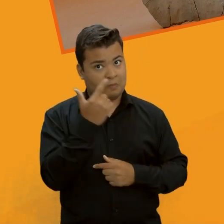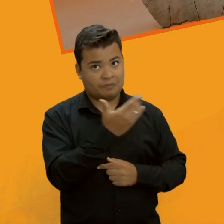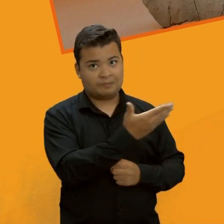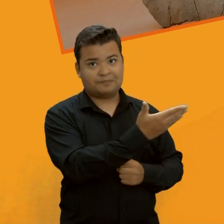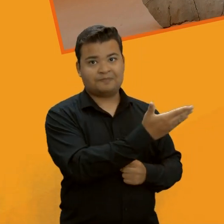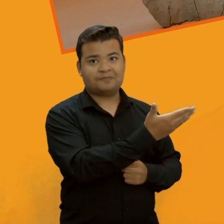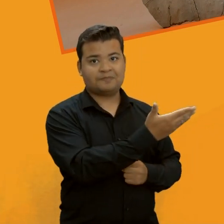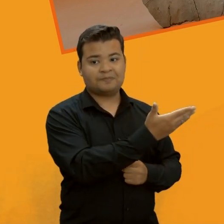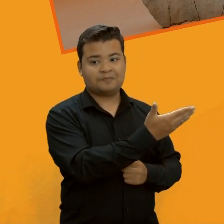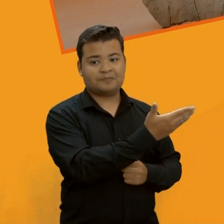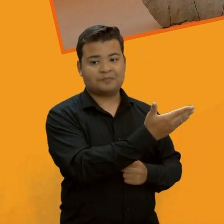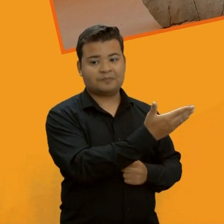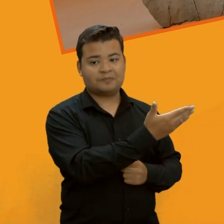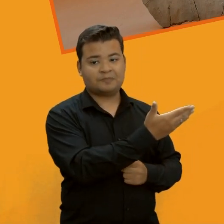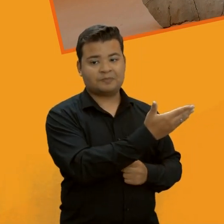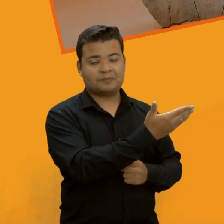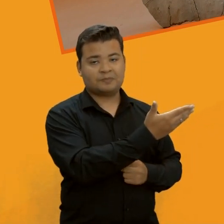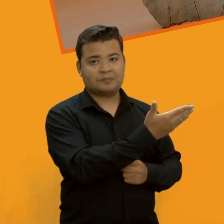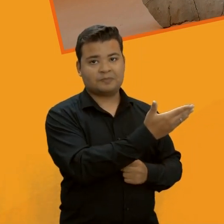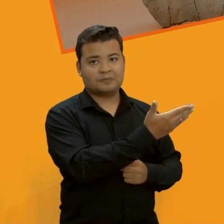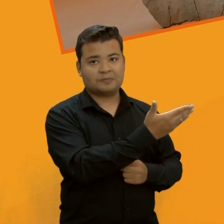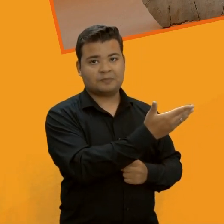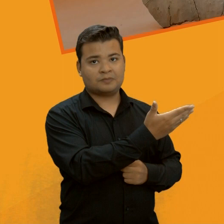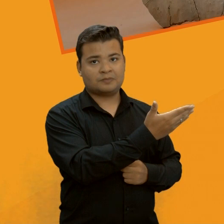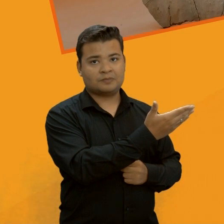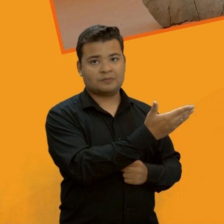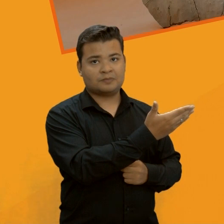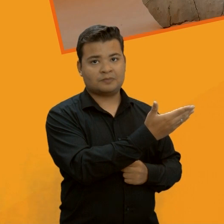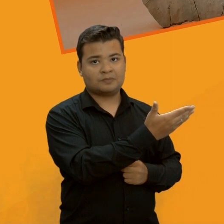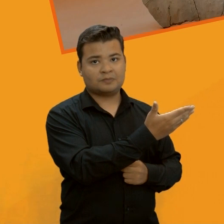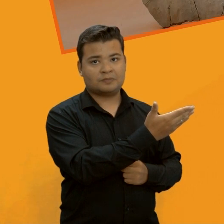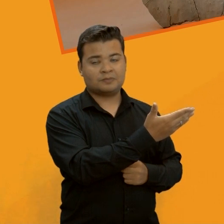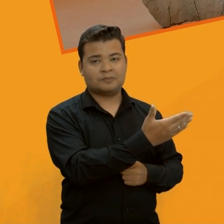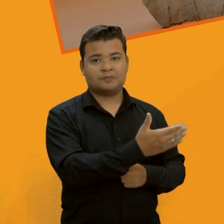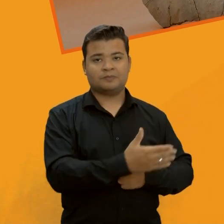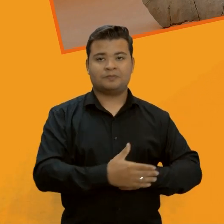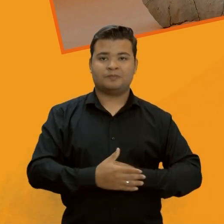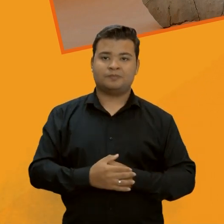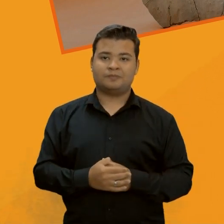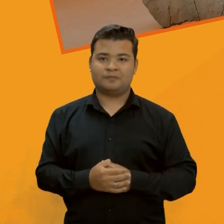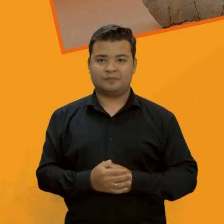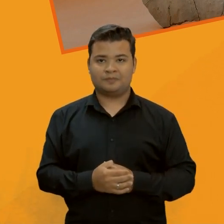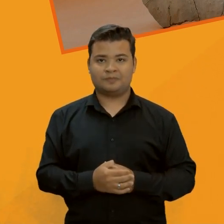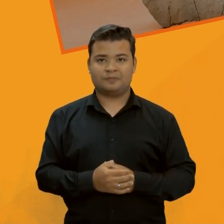62 32 09 60 10.